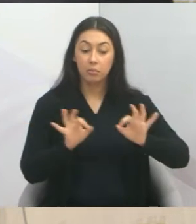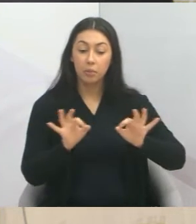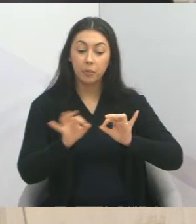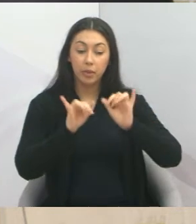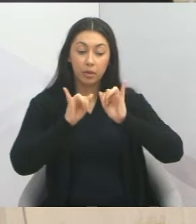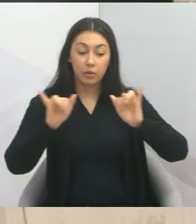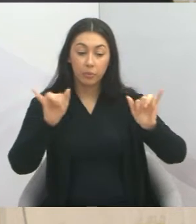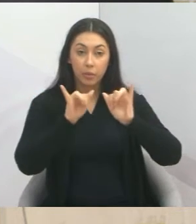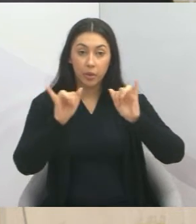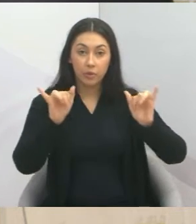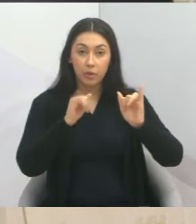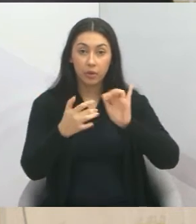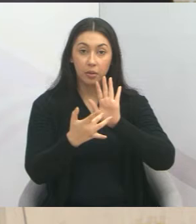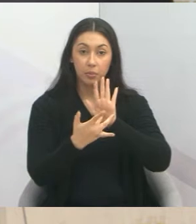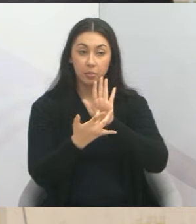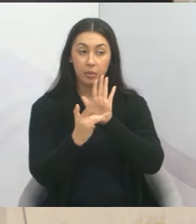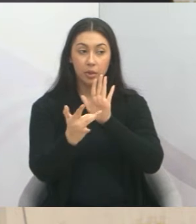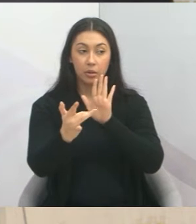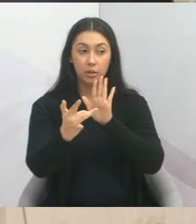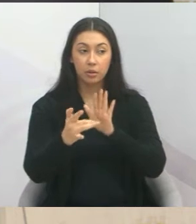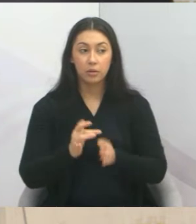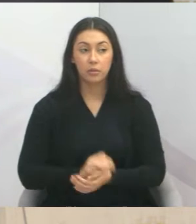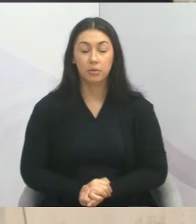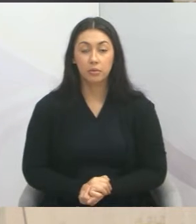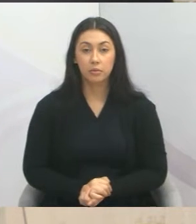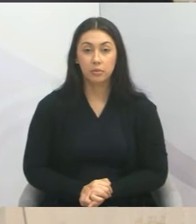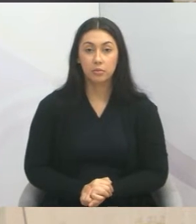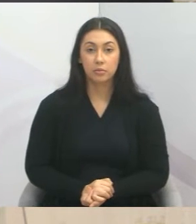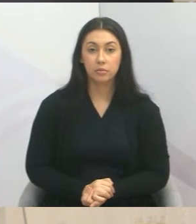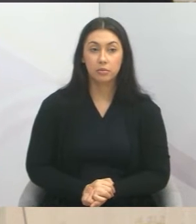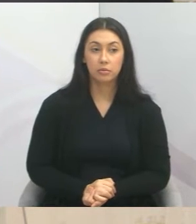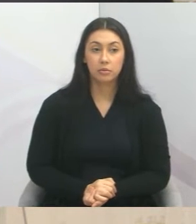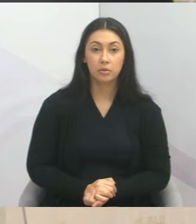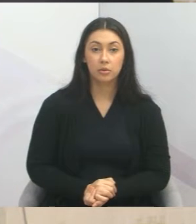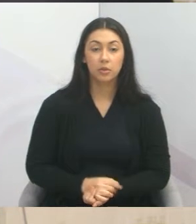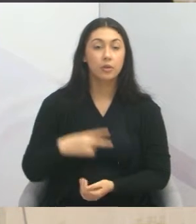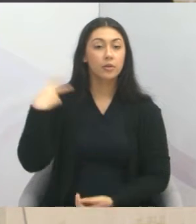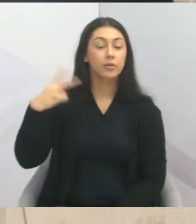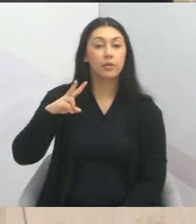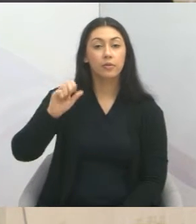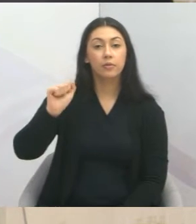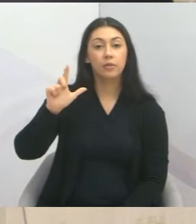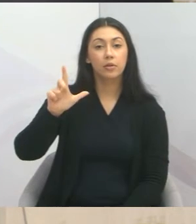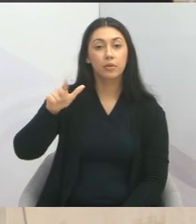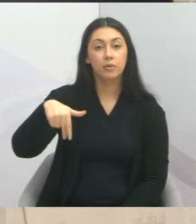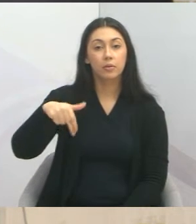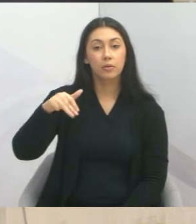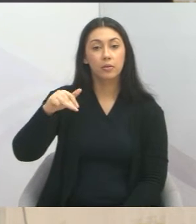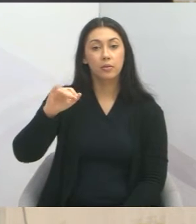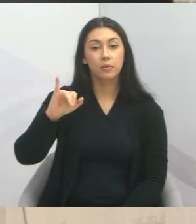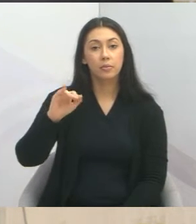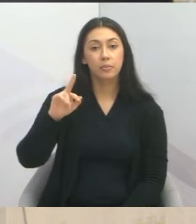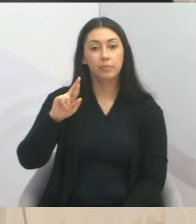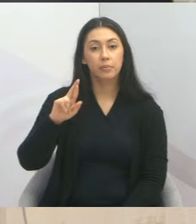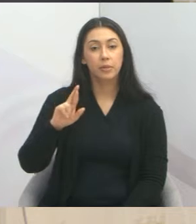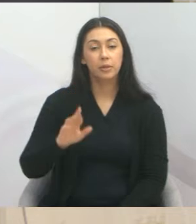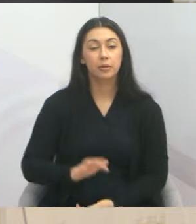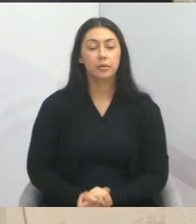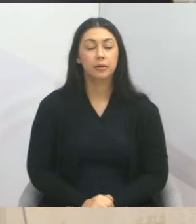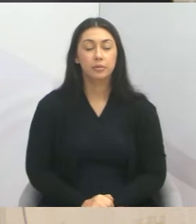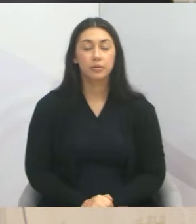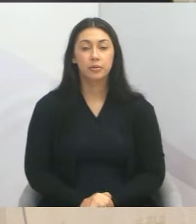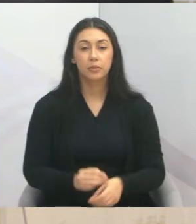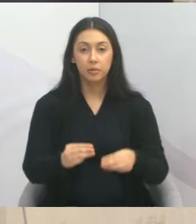adotada providência habituais para divulgação da presente manifestação Vereador Valmir do parque Meia Lua